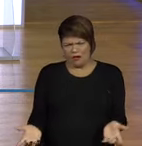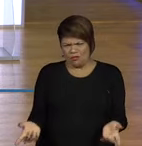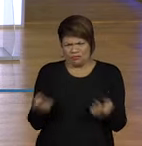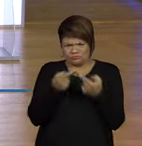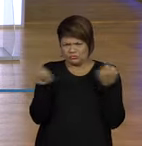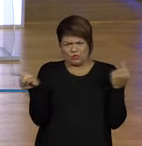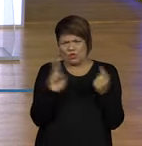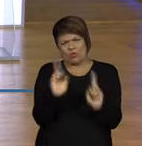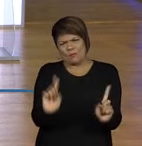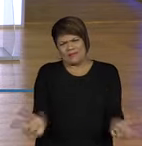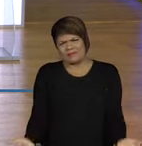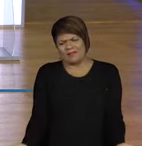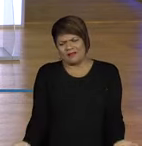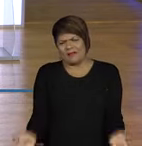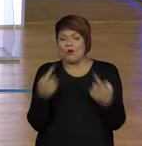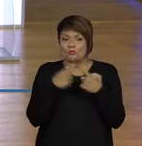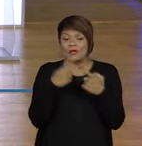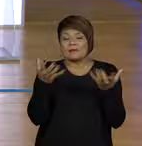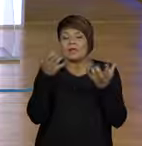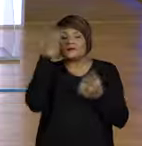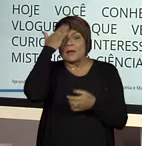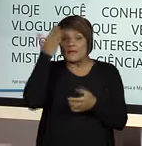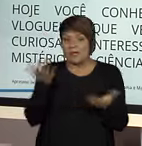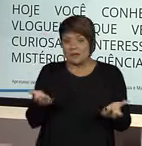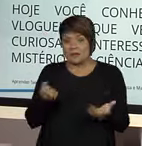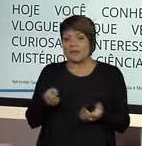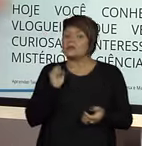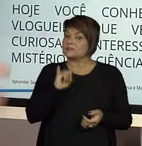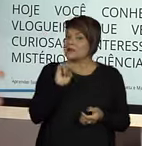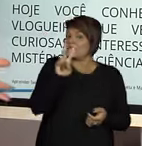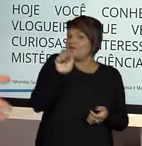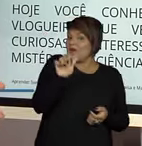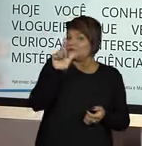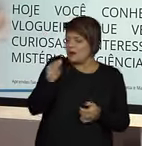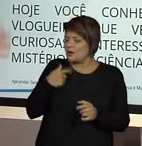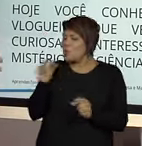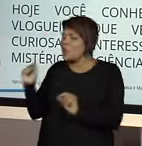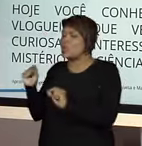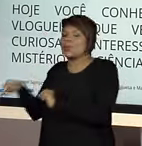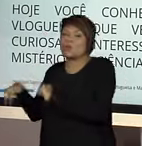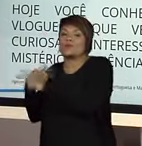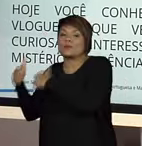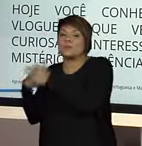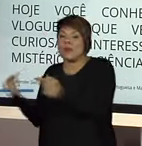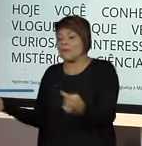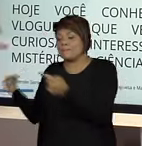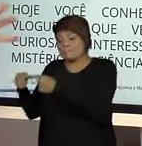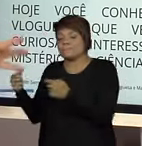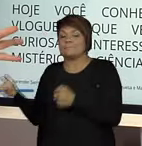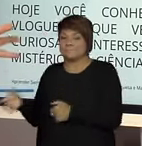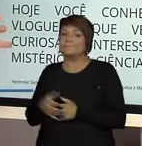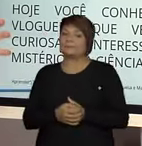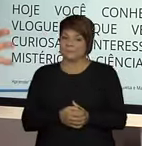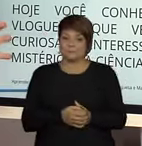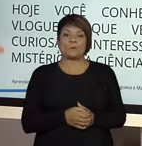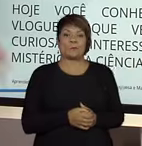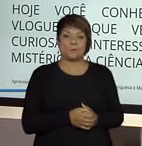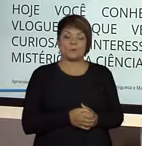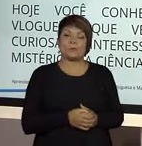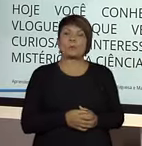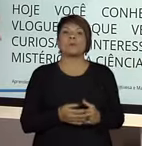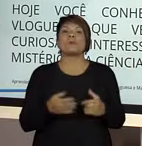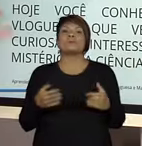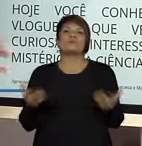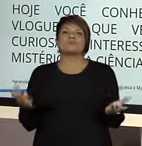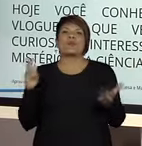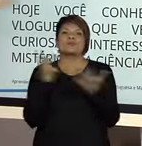não é pertinente, né, professora? Isso, mas ele pode te perguntar se for fazer sentido lá para o trabalho, né? Isso de mesmo.